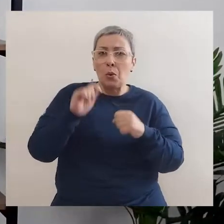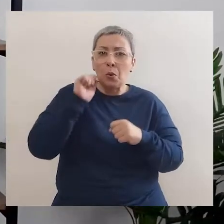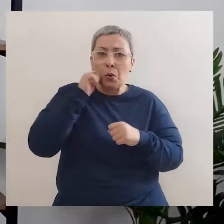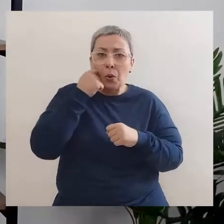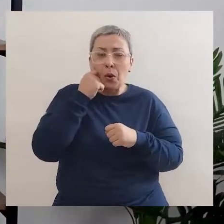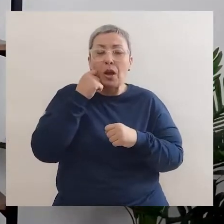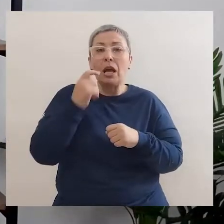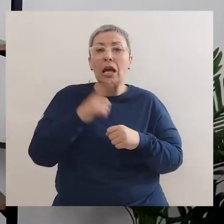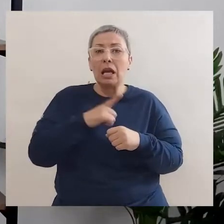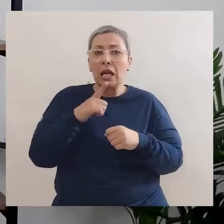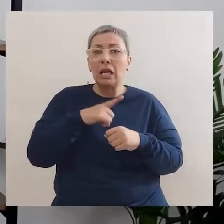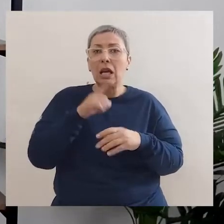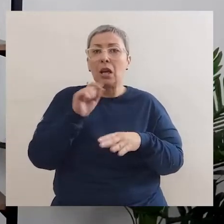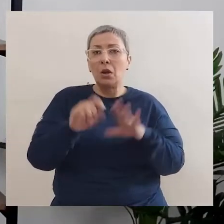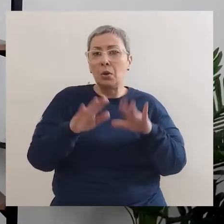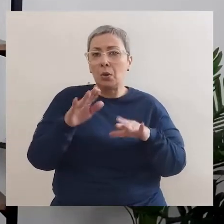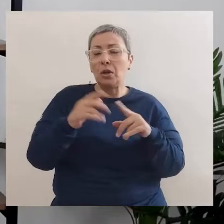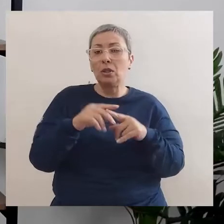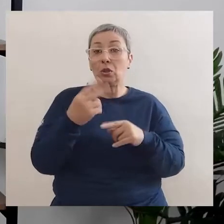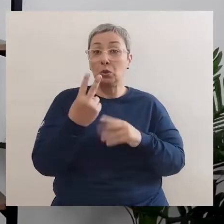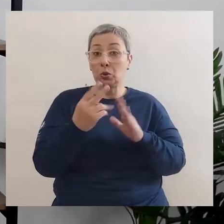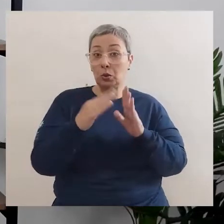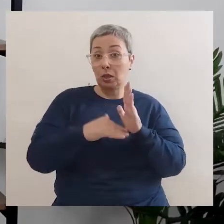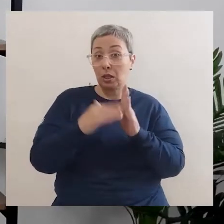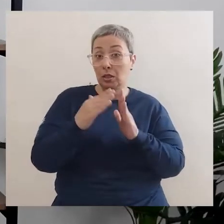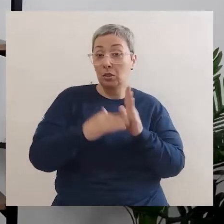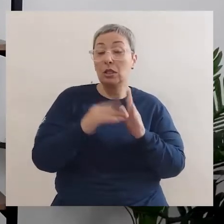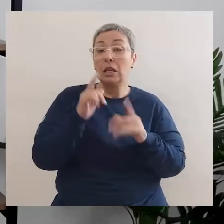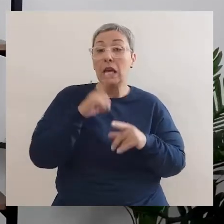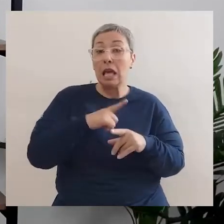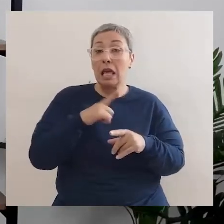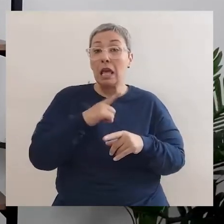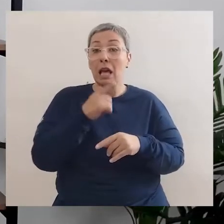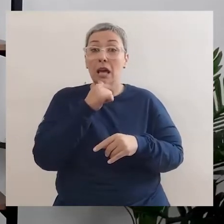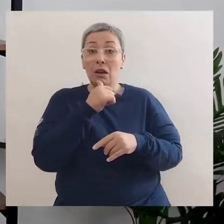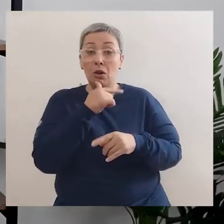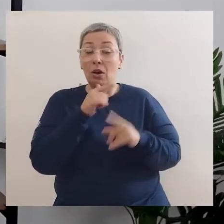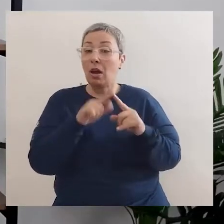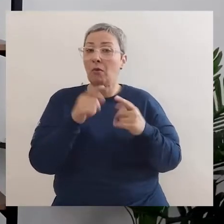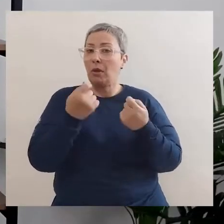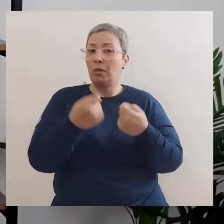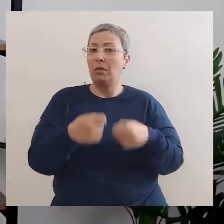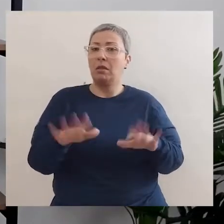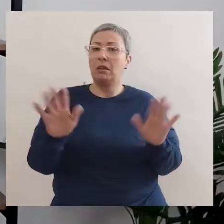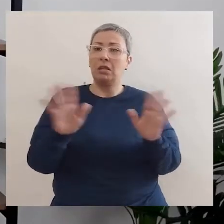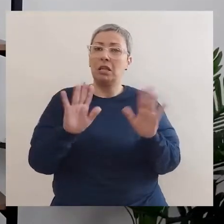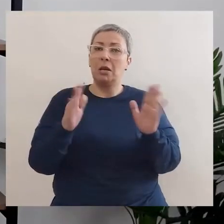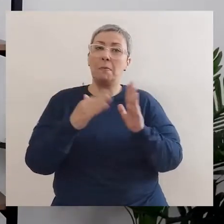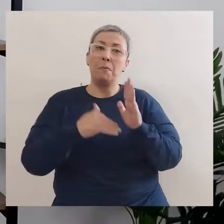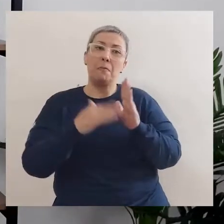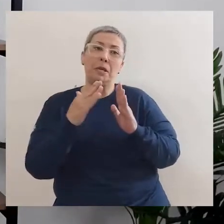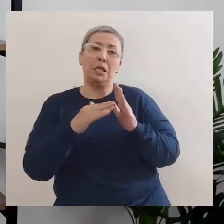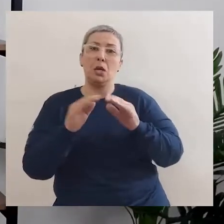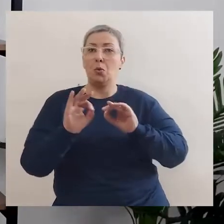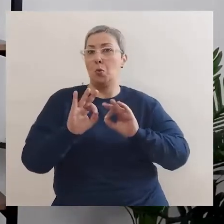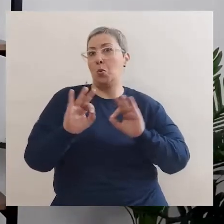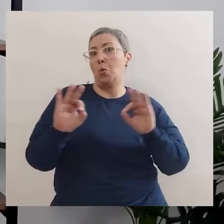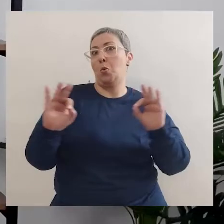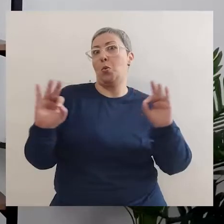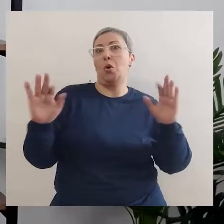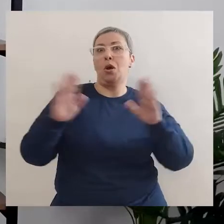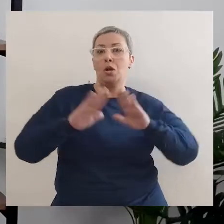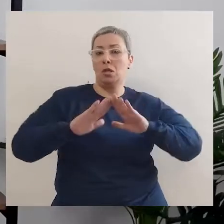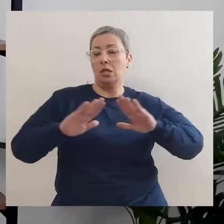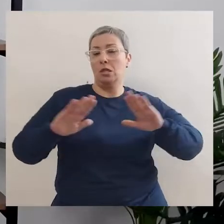tintas, como elas são à base de água, então a gente não vai ter uma pintura assim que cobre tudo, a gente vai ter uma pintura